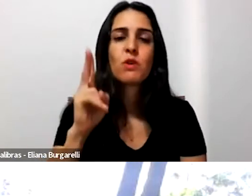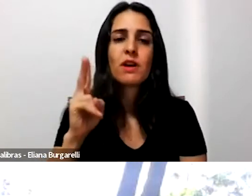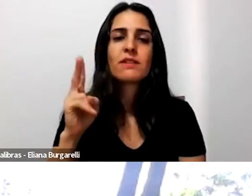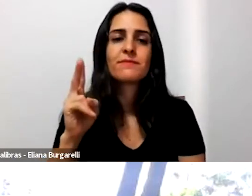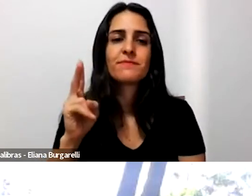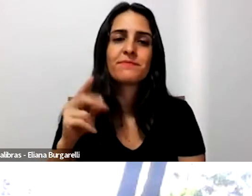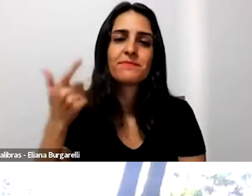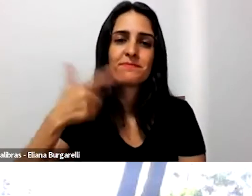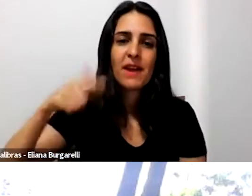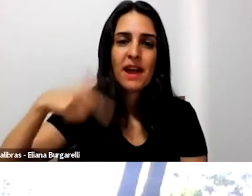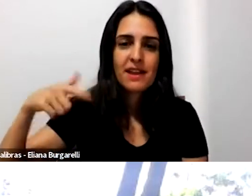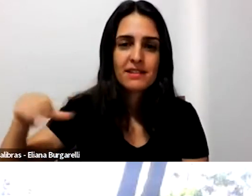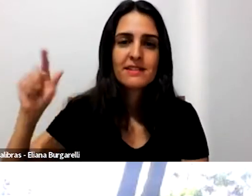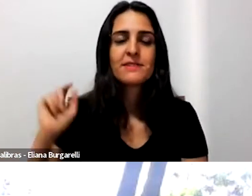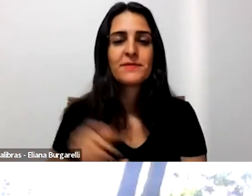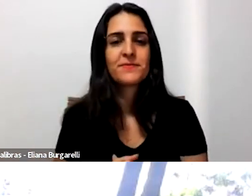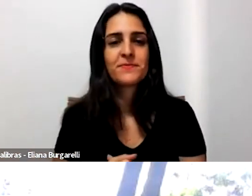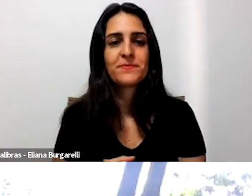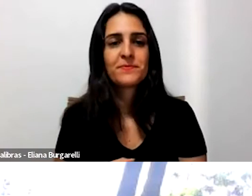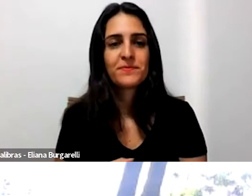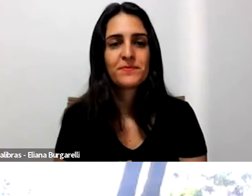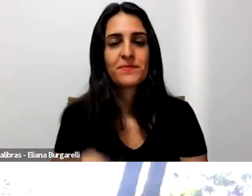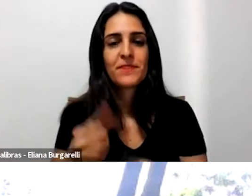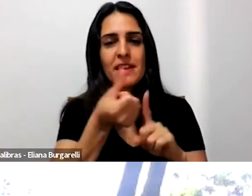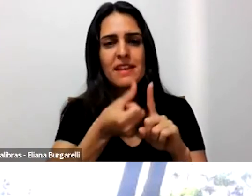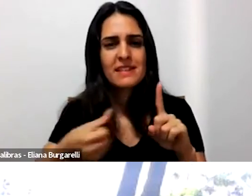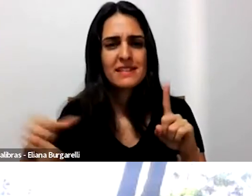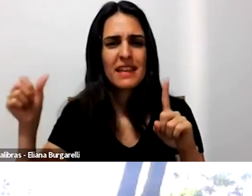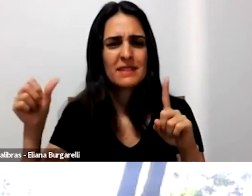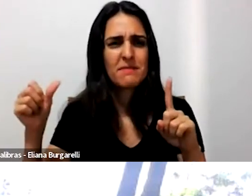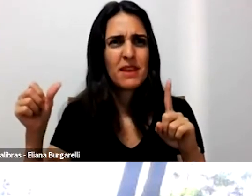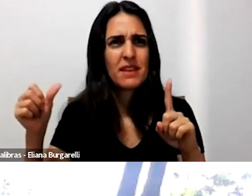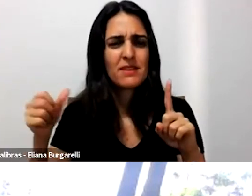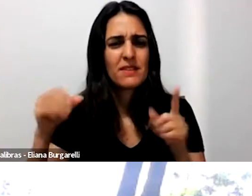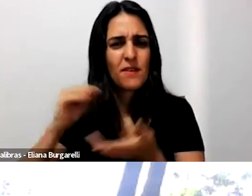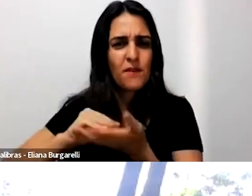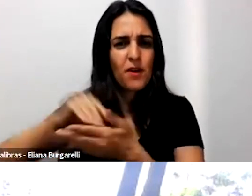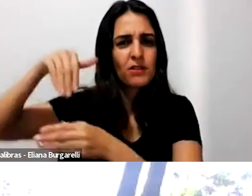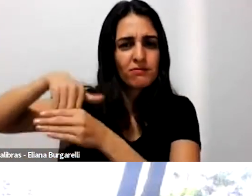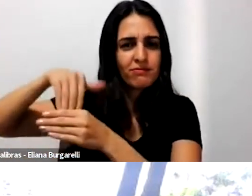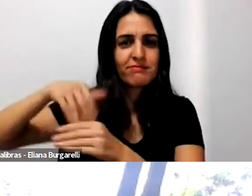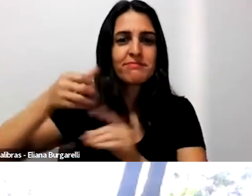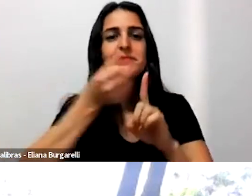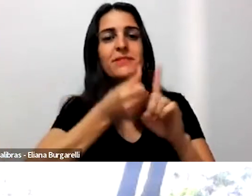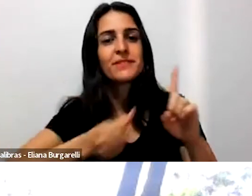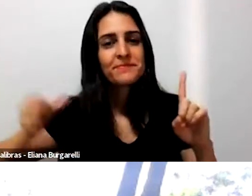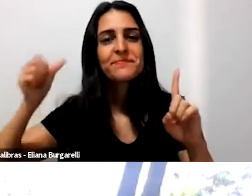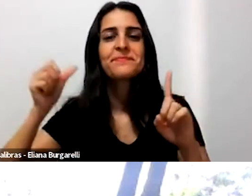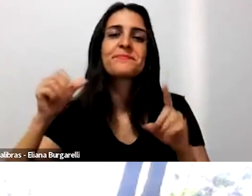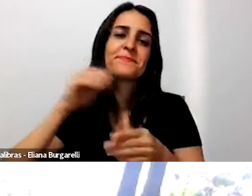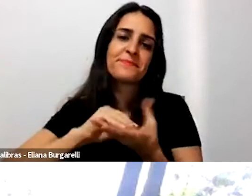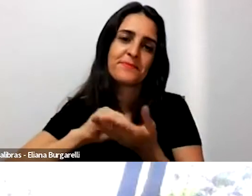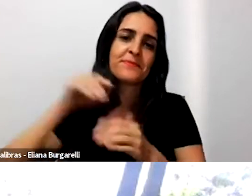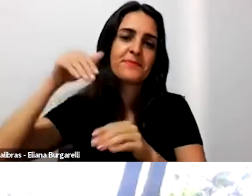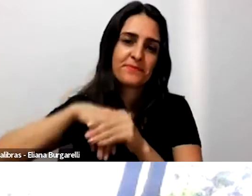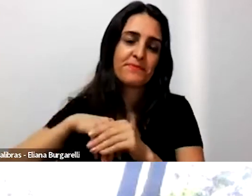demonstrado nas ruas esse apoio pela floresta amazônica e pela democracia brasileira. Então, assim, muito obrigado